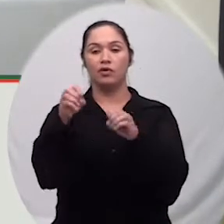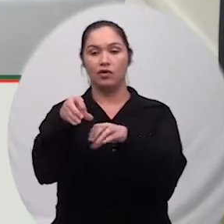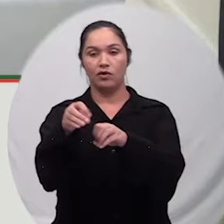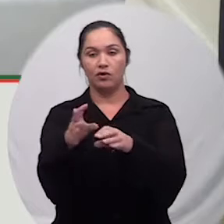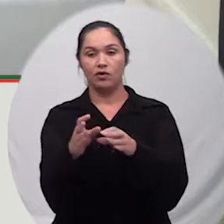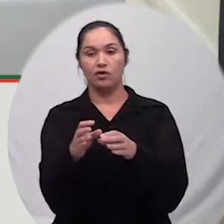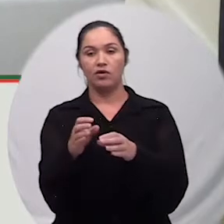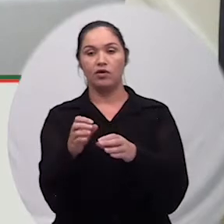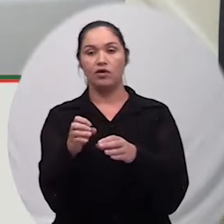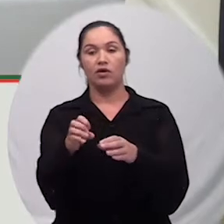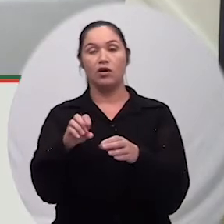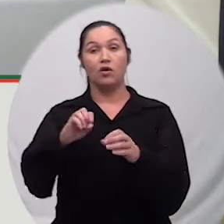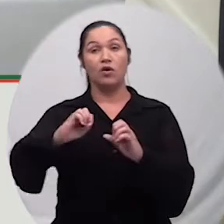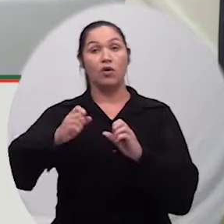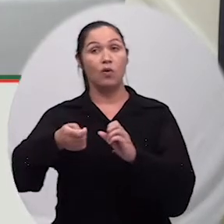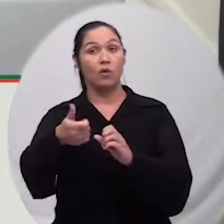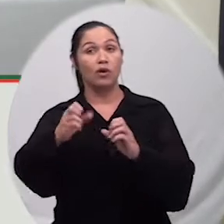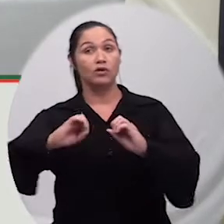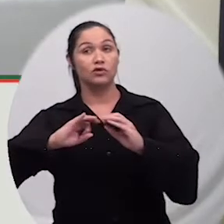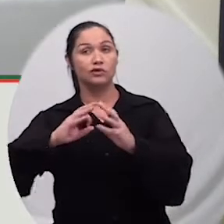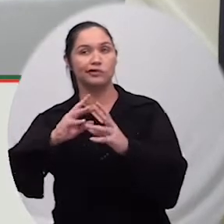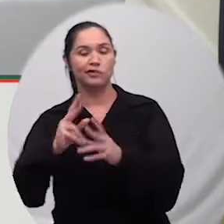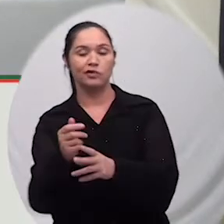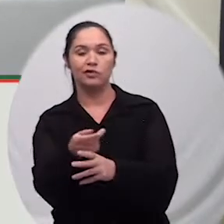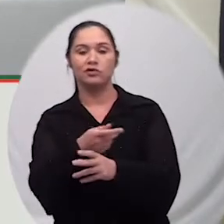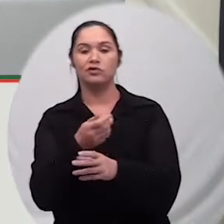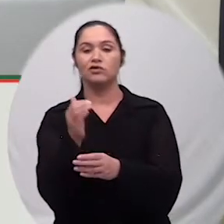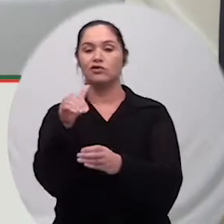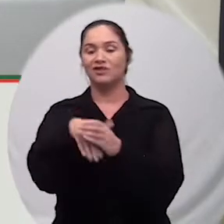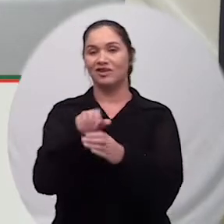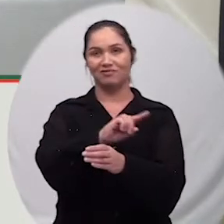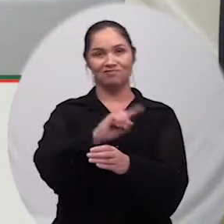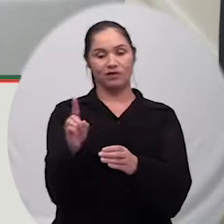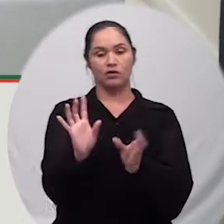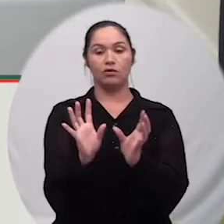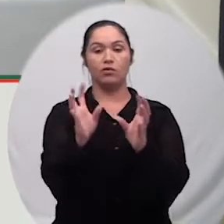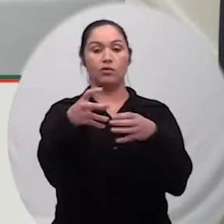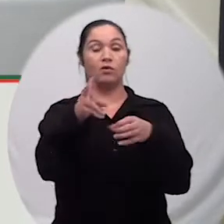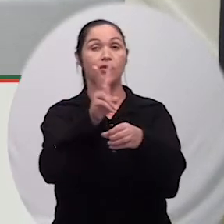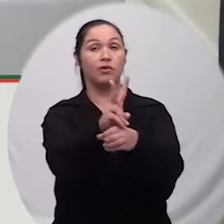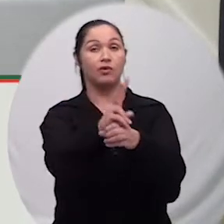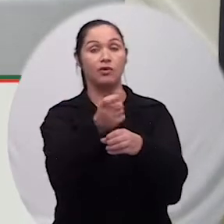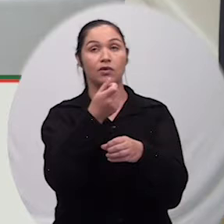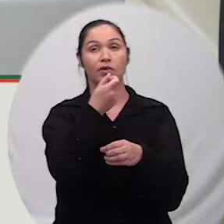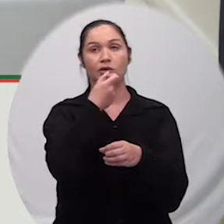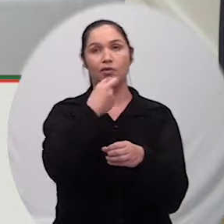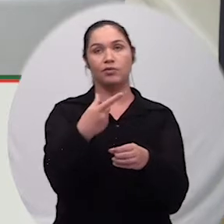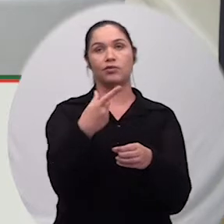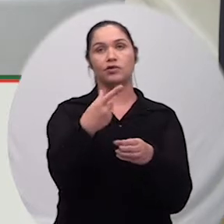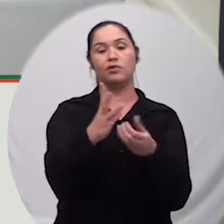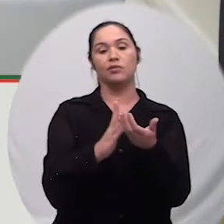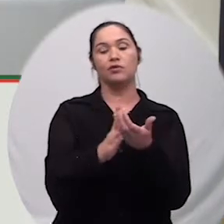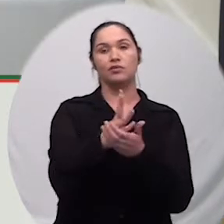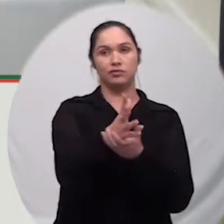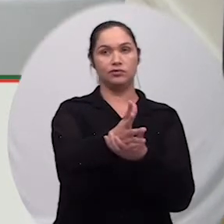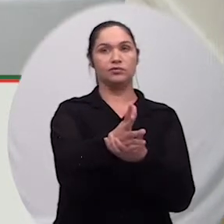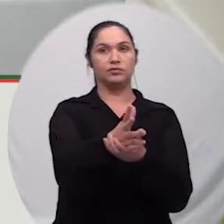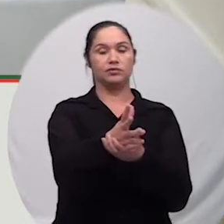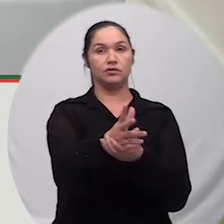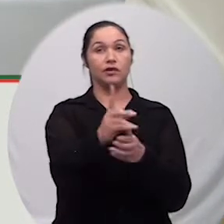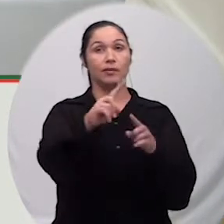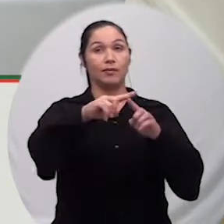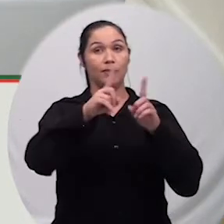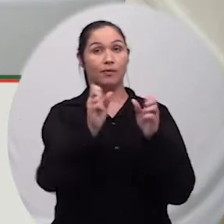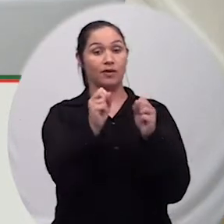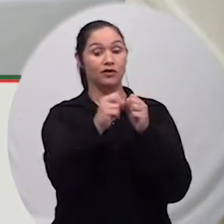sua maioria, opinou pela reprovação. E a Comissão de Fiscalização opinou pela aprovação, apresentando